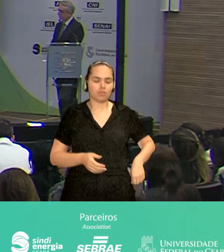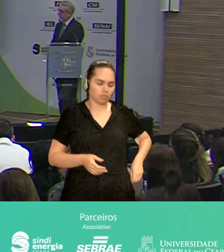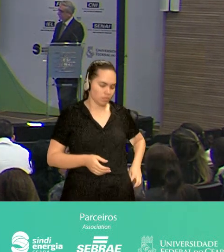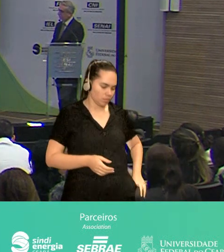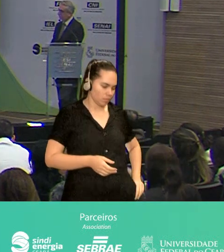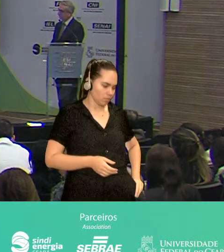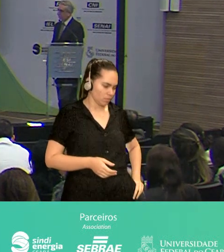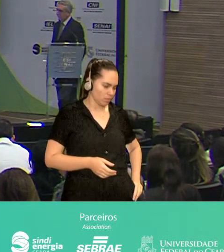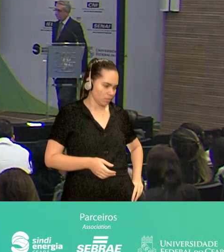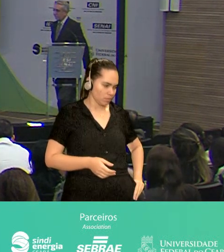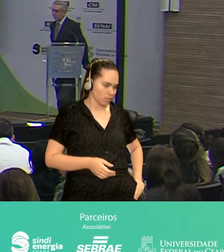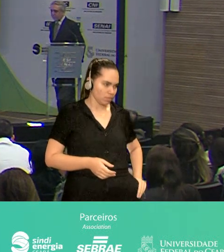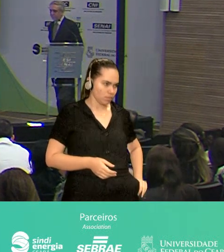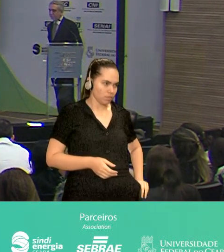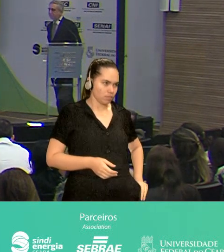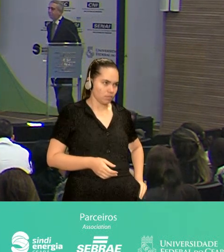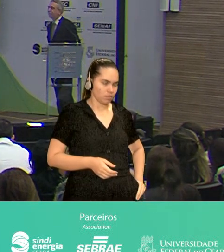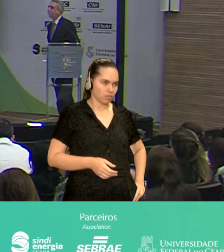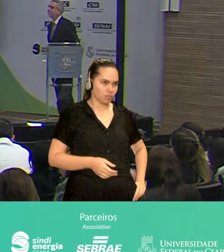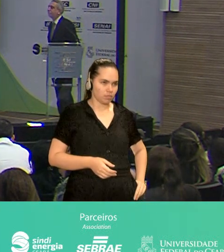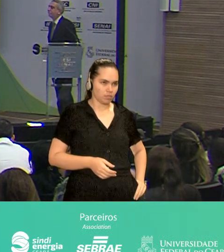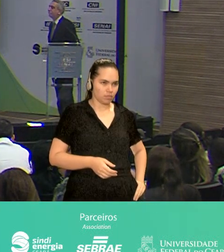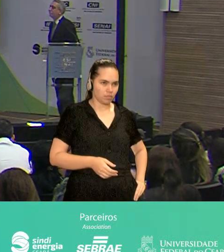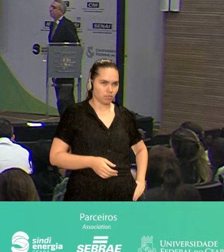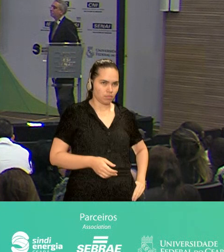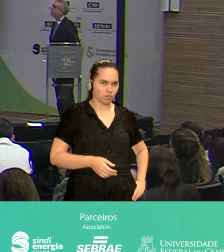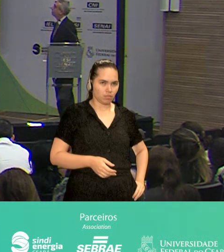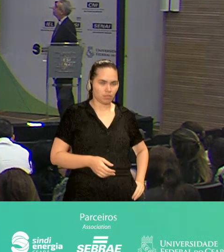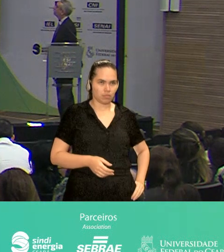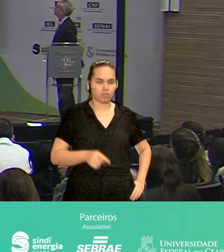final considerations?